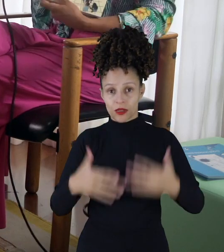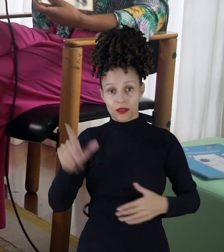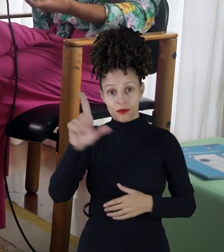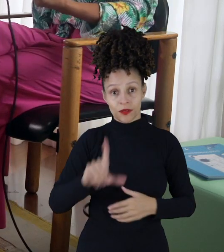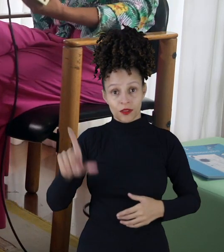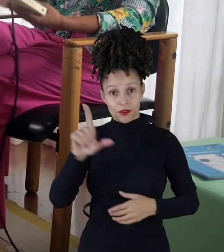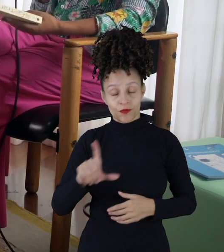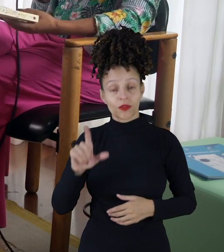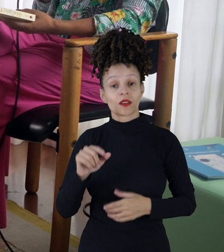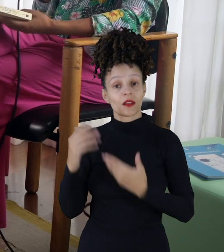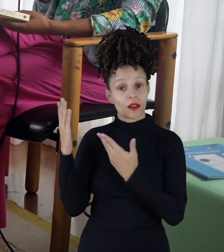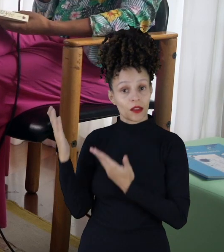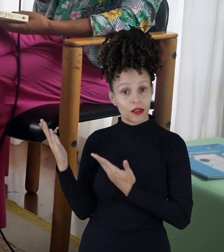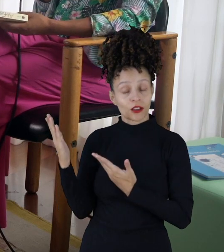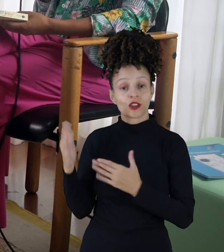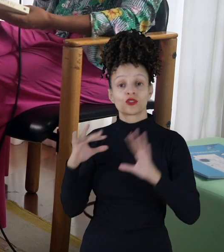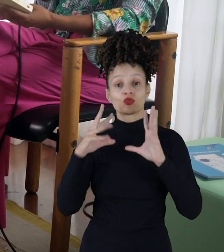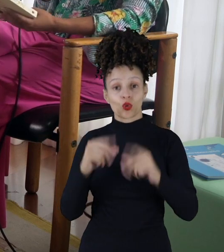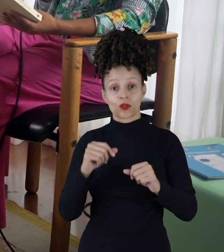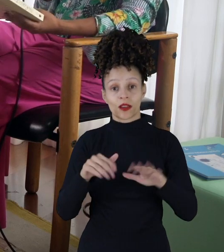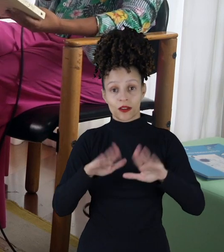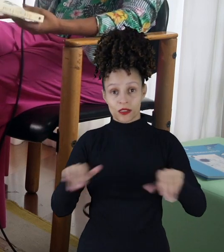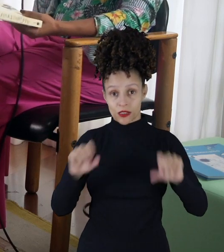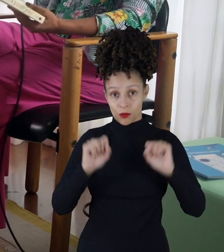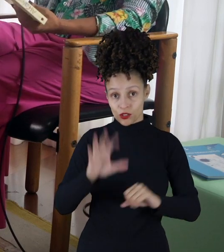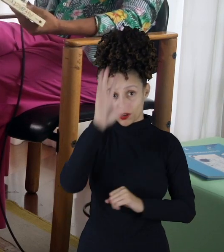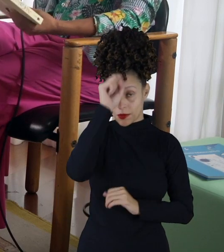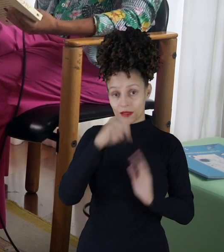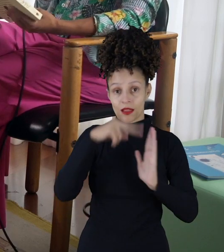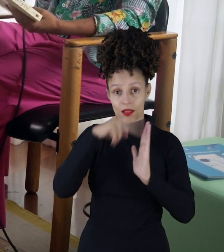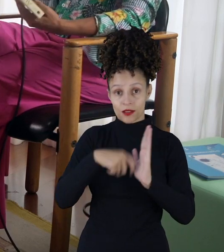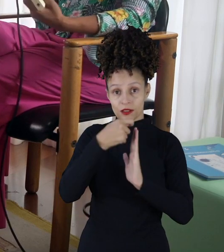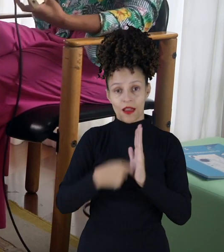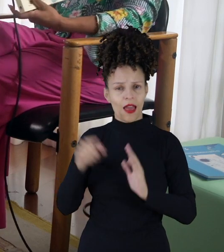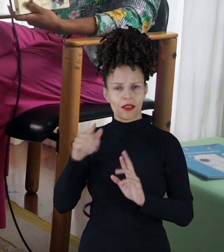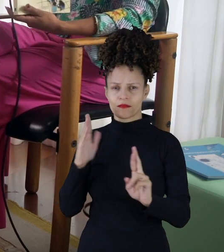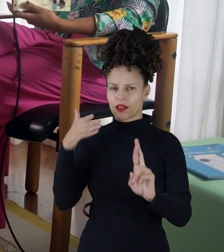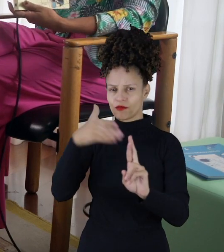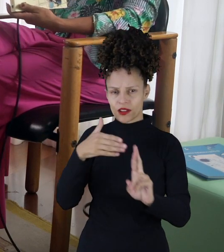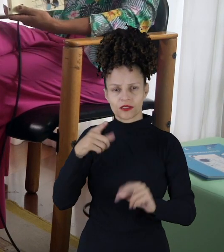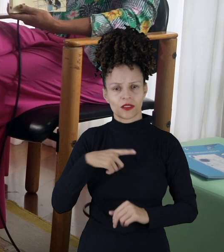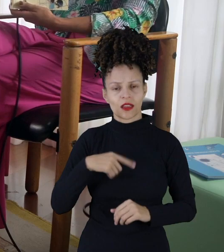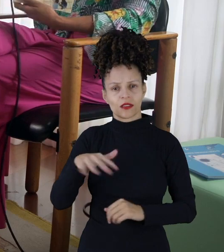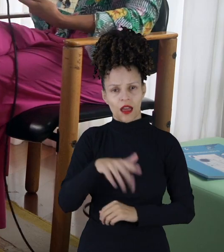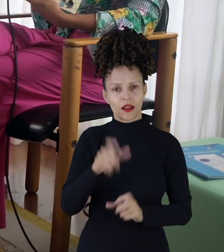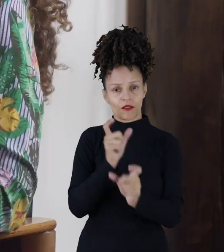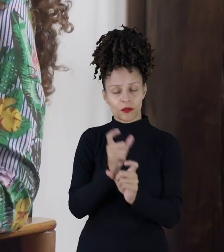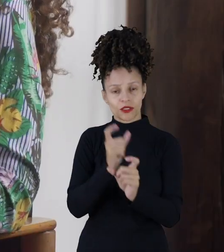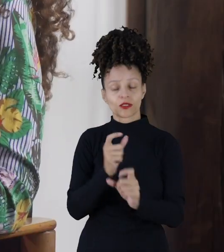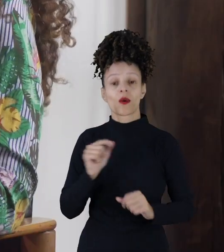sobre a literatura, que é o Alfa Letrar. Toda criança pode aprender a ler e escrever. Ela é uma referência que nós temos